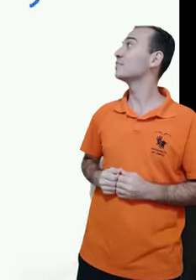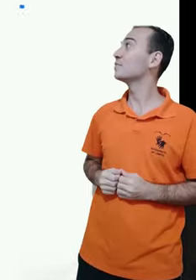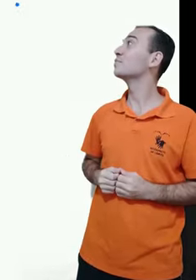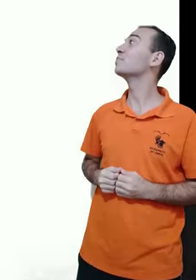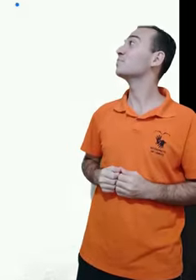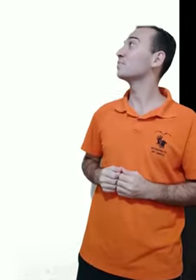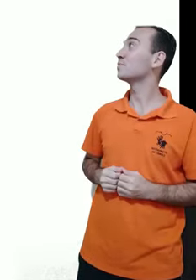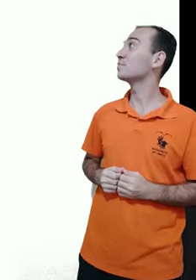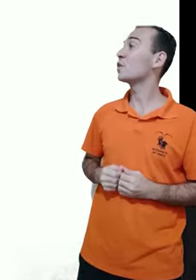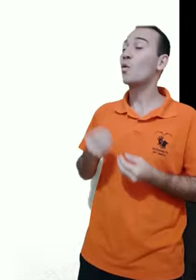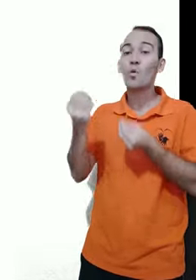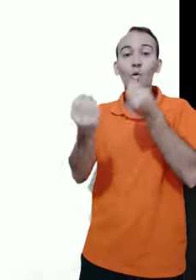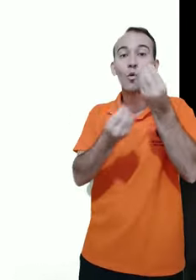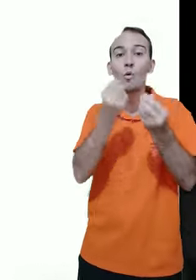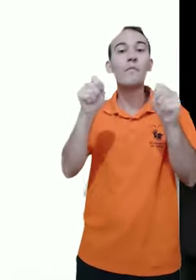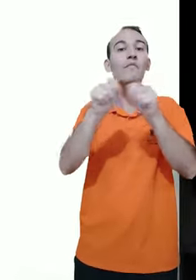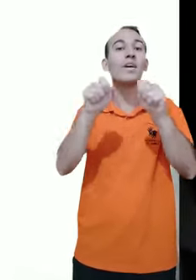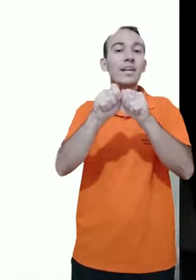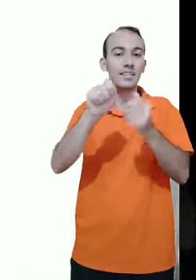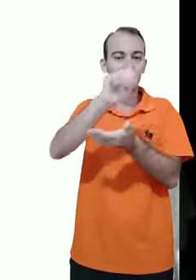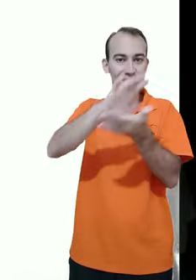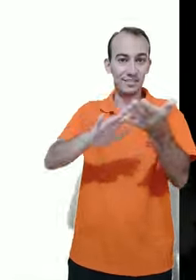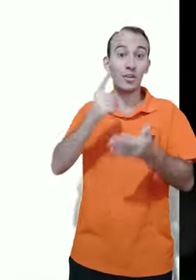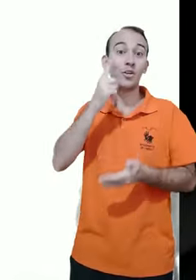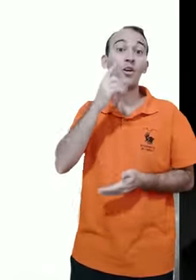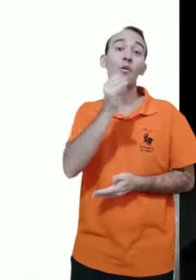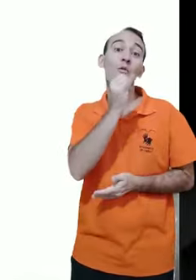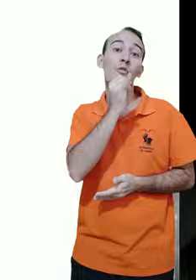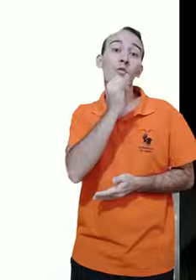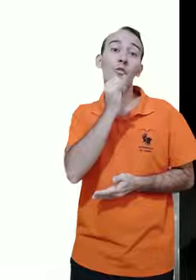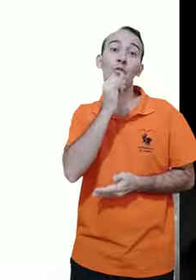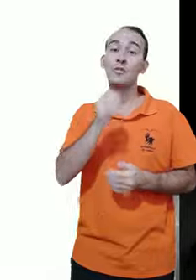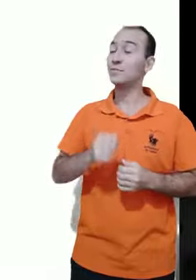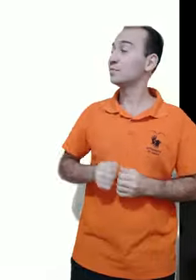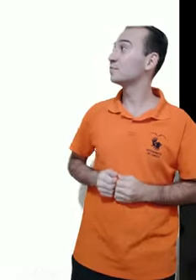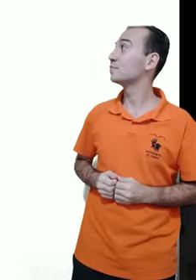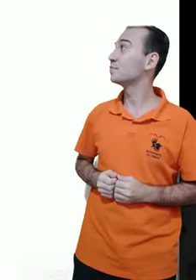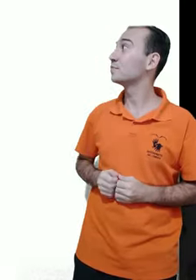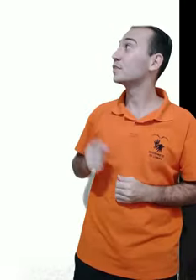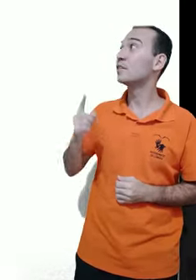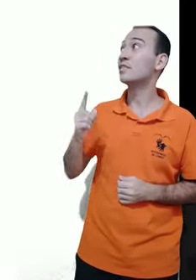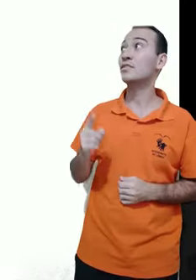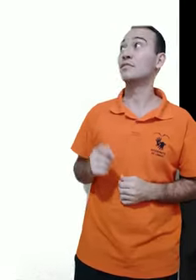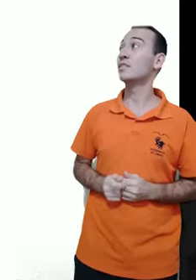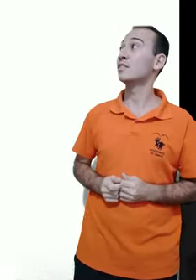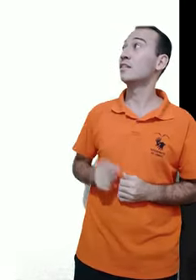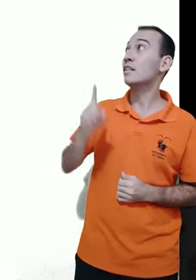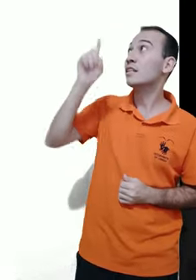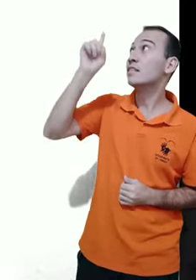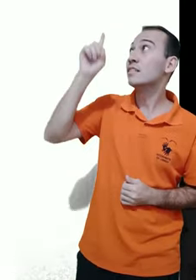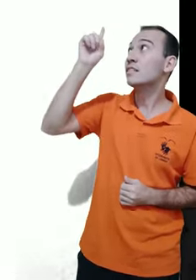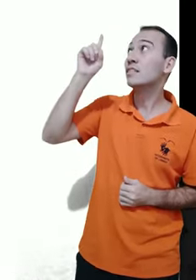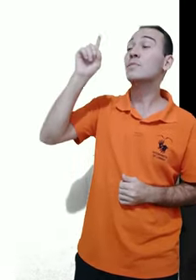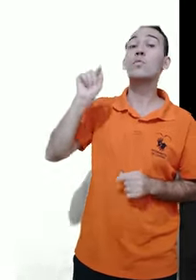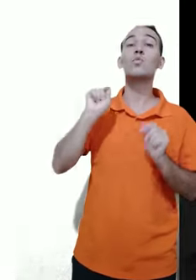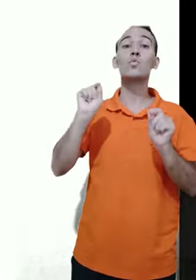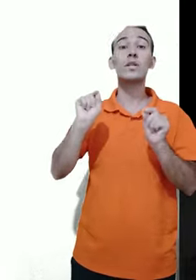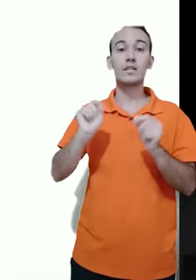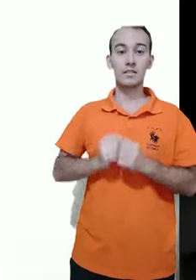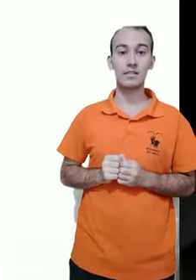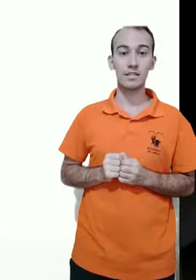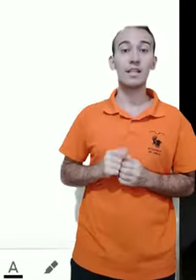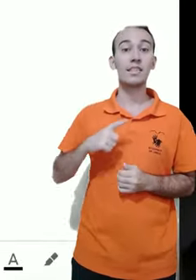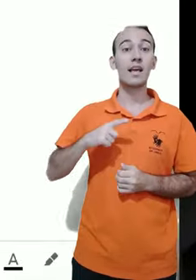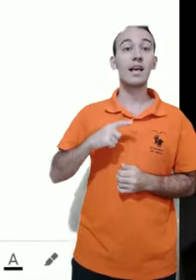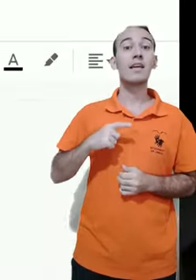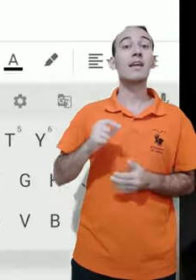como eu já tenho aplicativo baixado vou demonstrar como realizar a atividade ao clicar no ícone caneta no canto